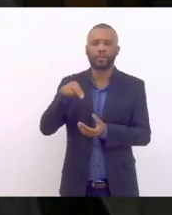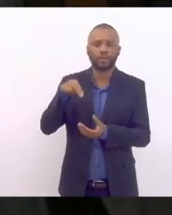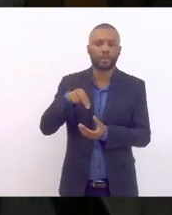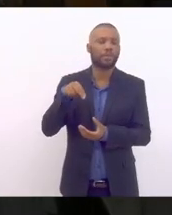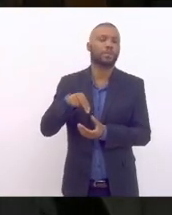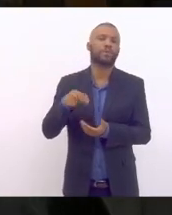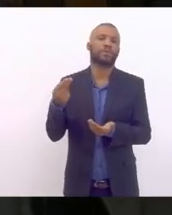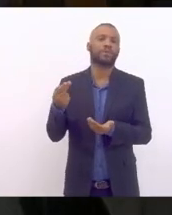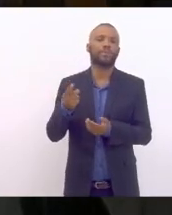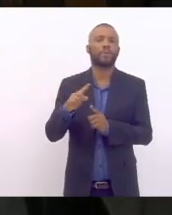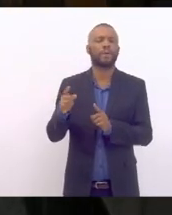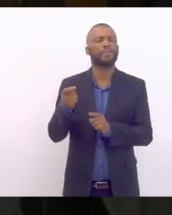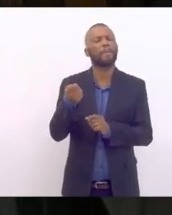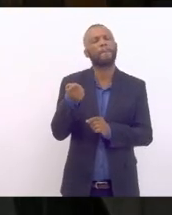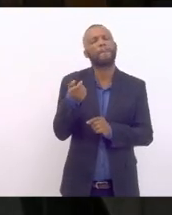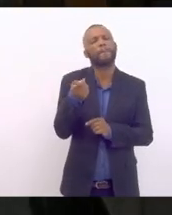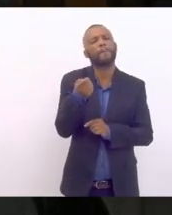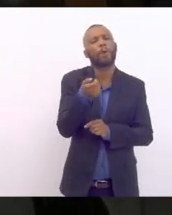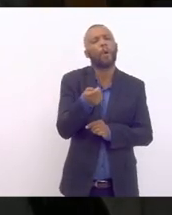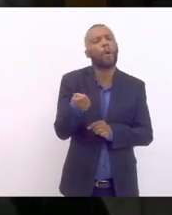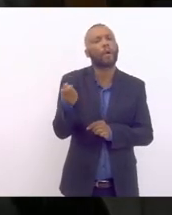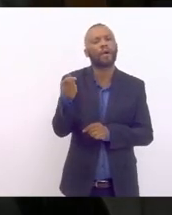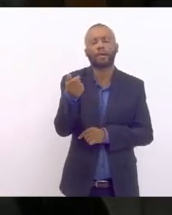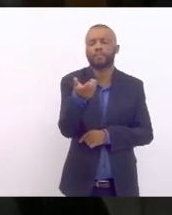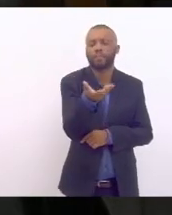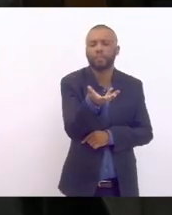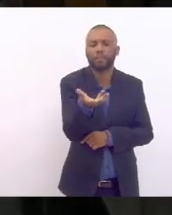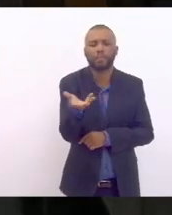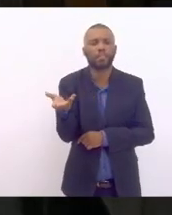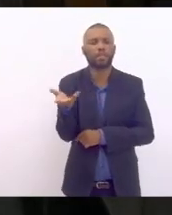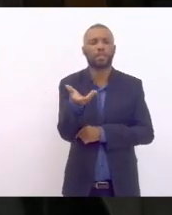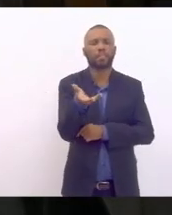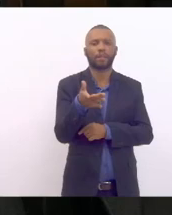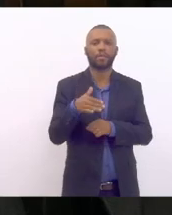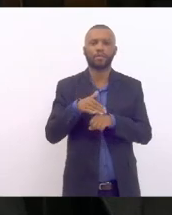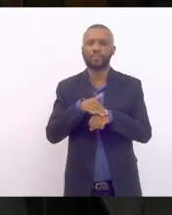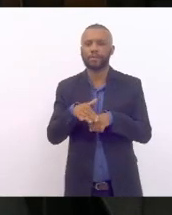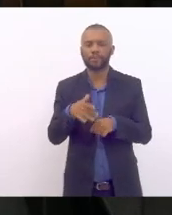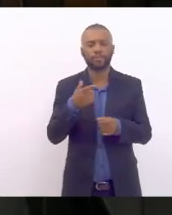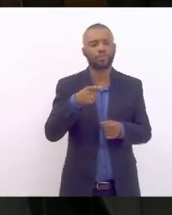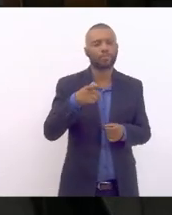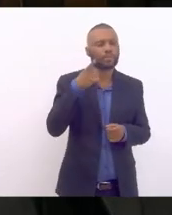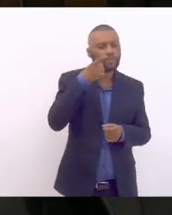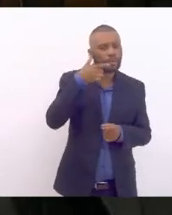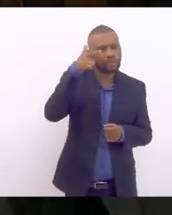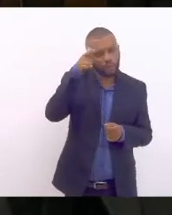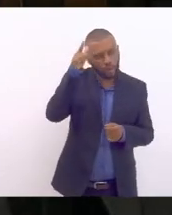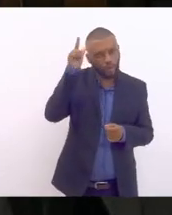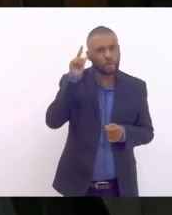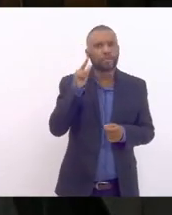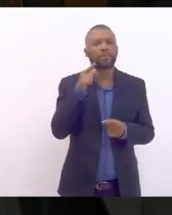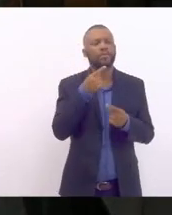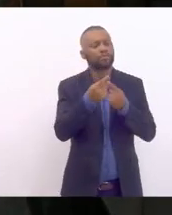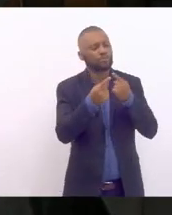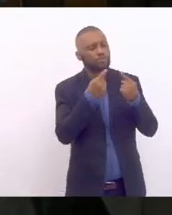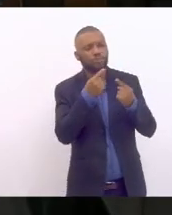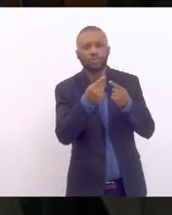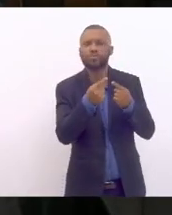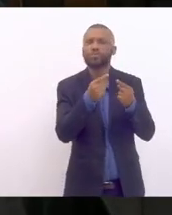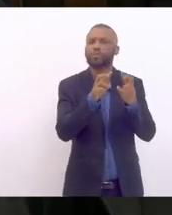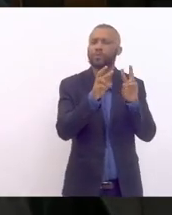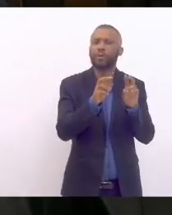mas são migalhas conversava ali como Deputado Luiz Paulo Corrêa da Rocha quando discutimos o